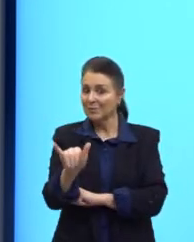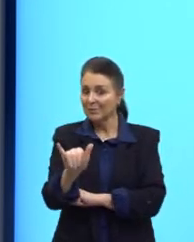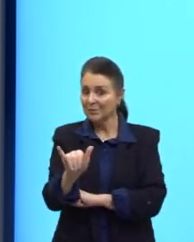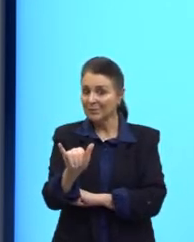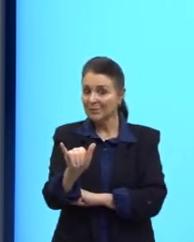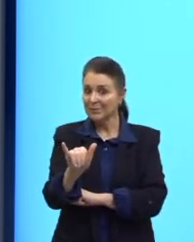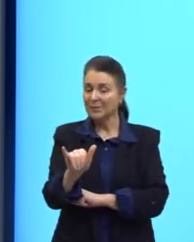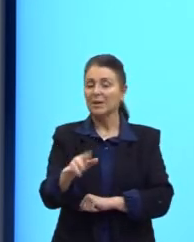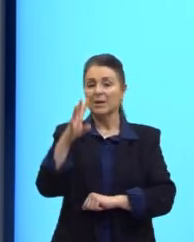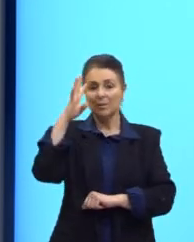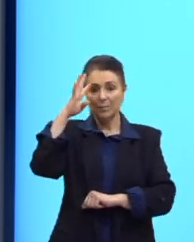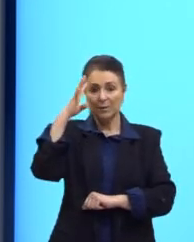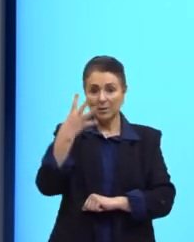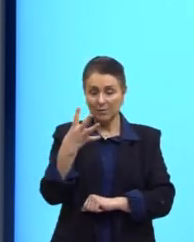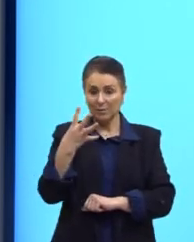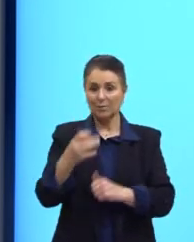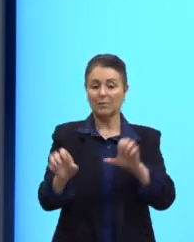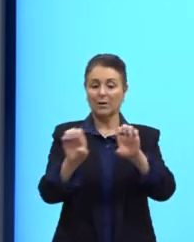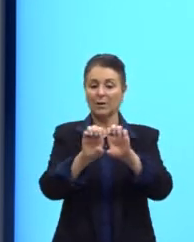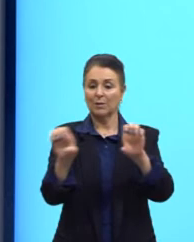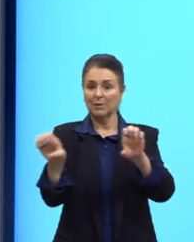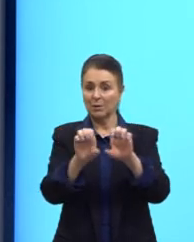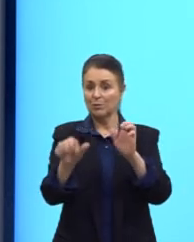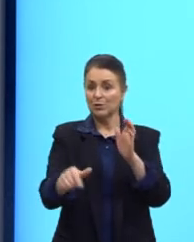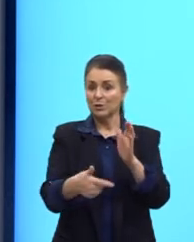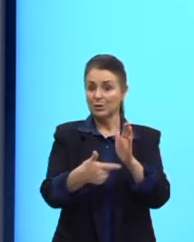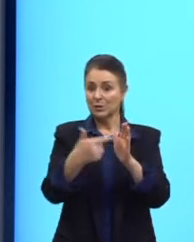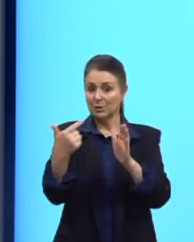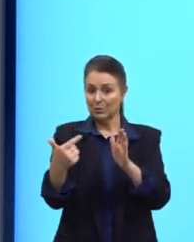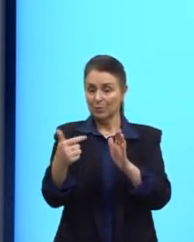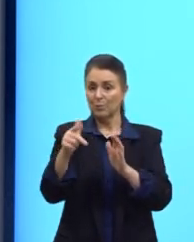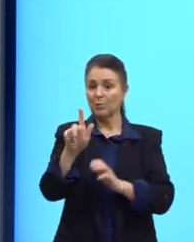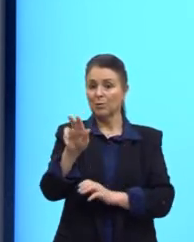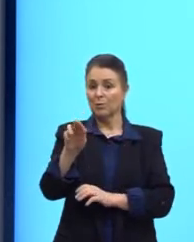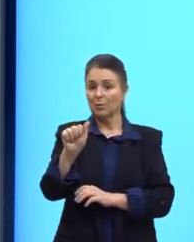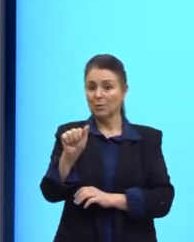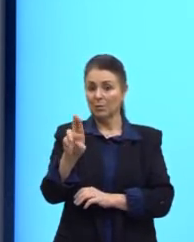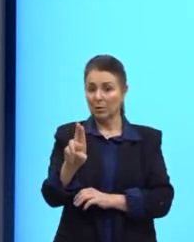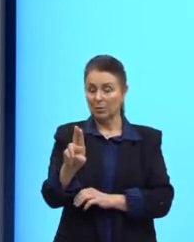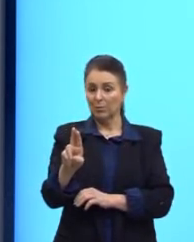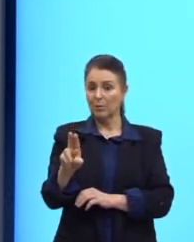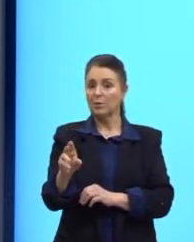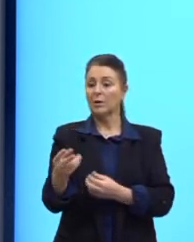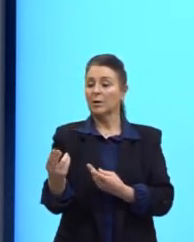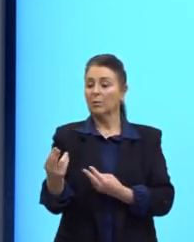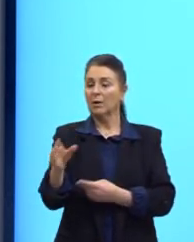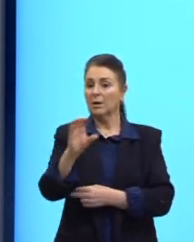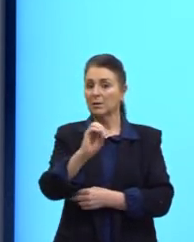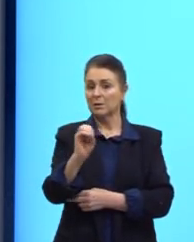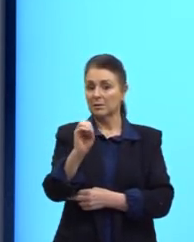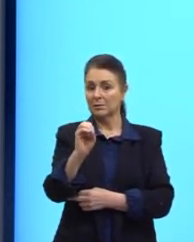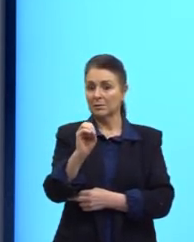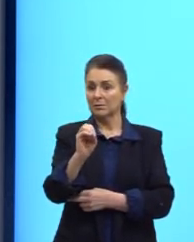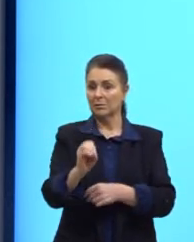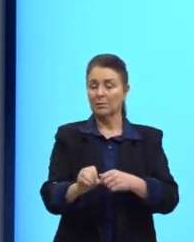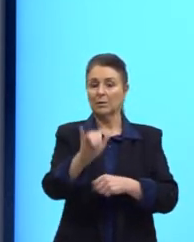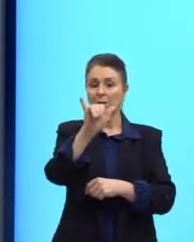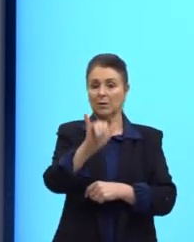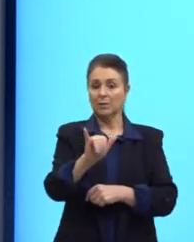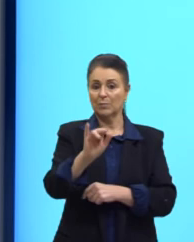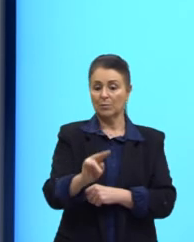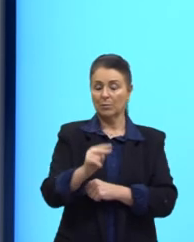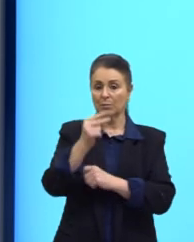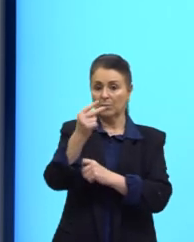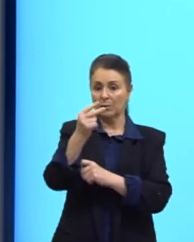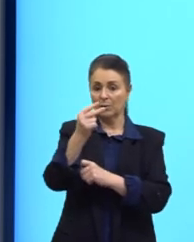né resolver então equação de segundo grau primeira coisa é igual a zero então teríamos y ao quadrado